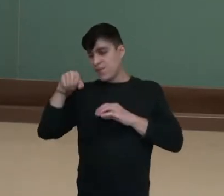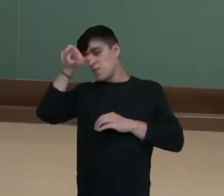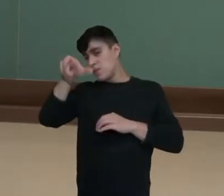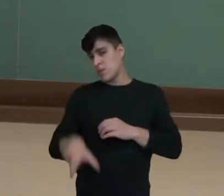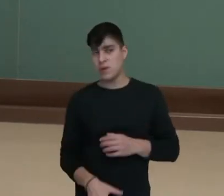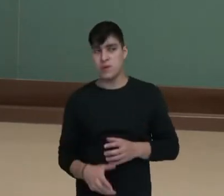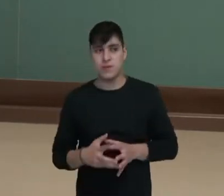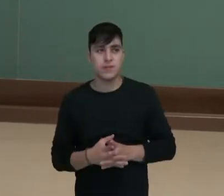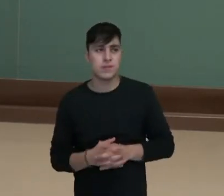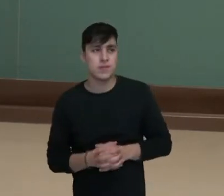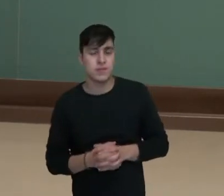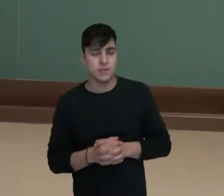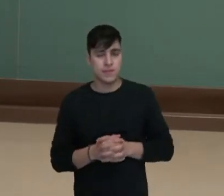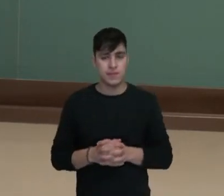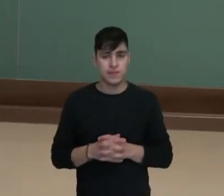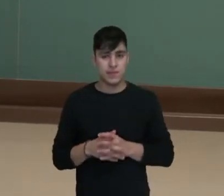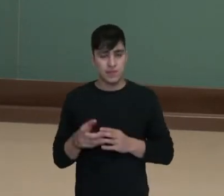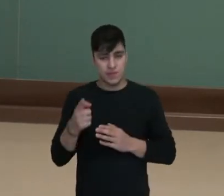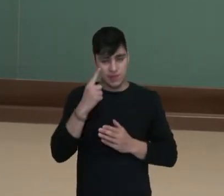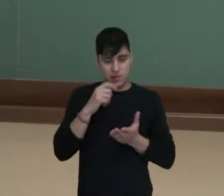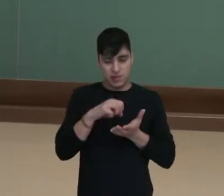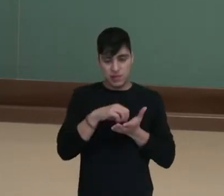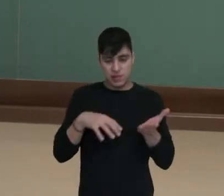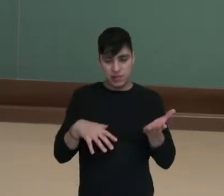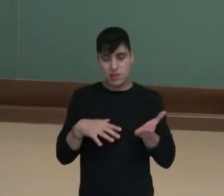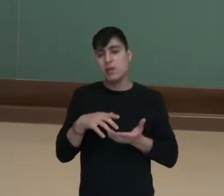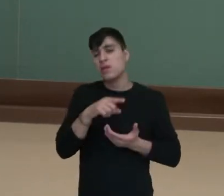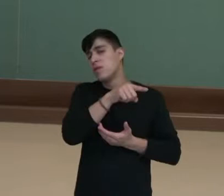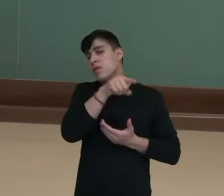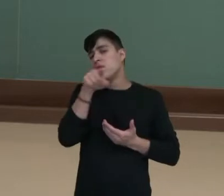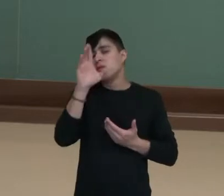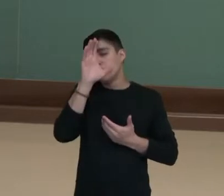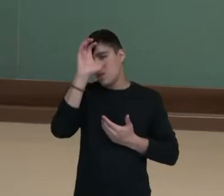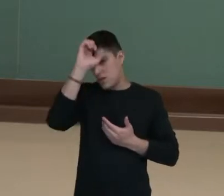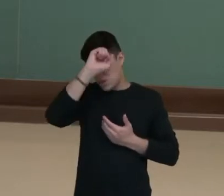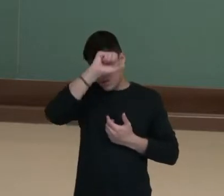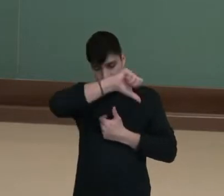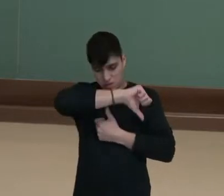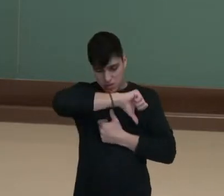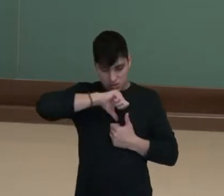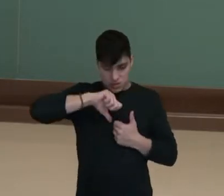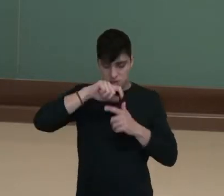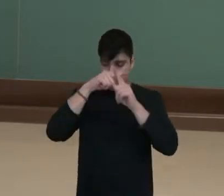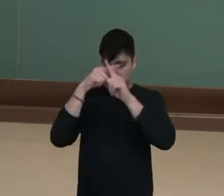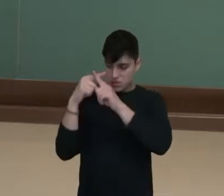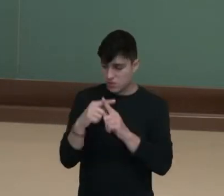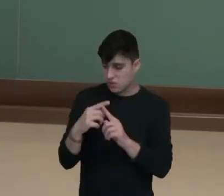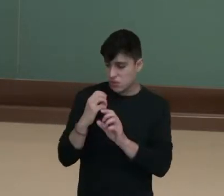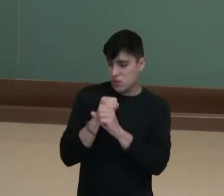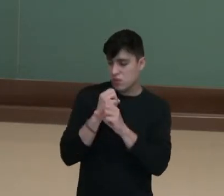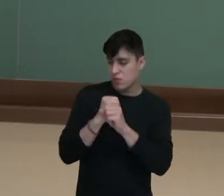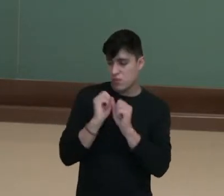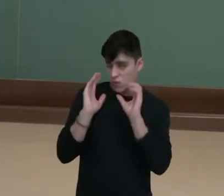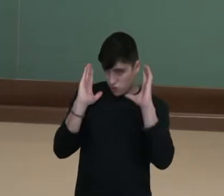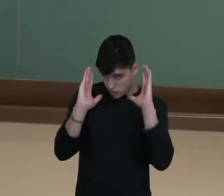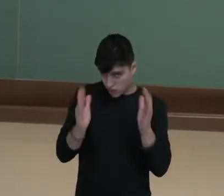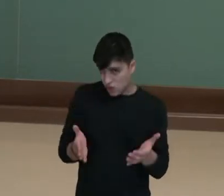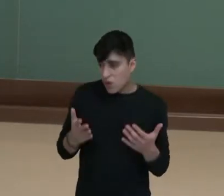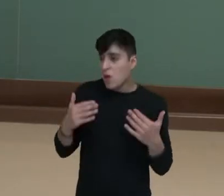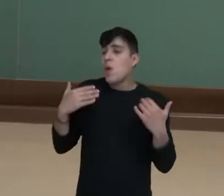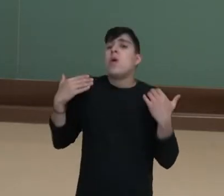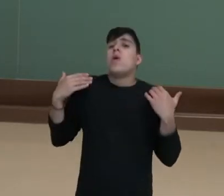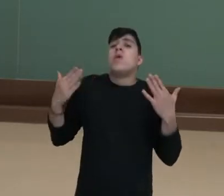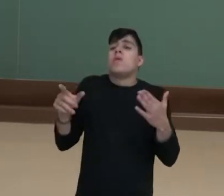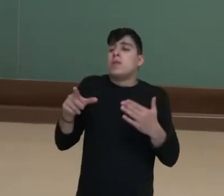indivíduo. Então, vamos conhecer algumas. Olha, você já aprendeu sobre alterações cromossômicas numéricas. Quando houver